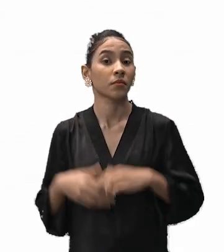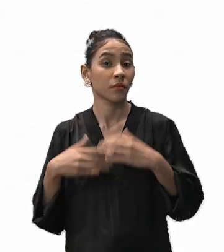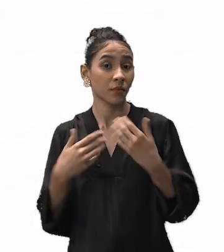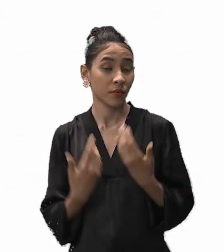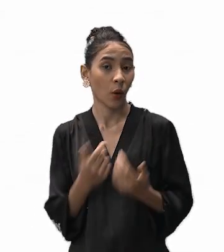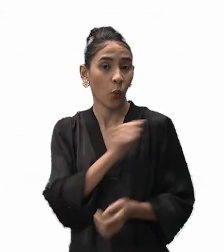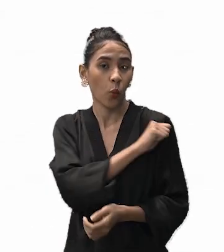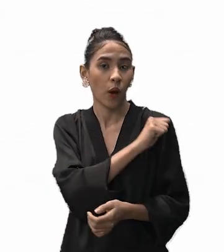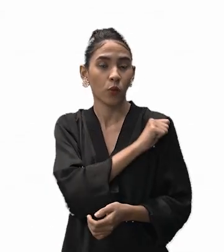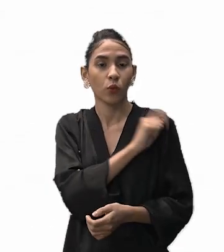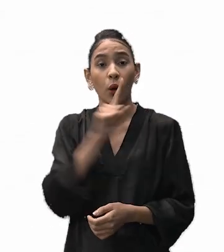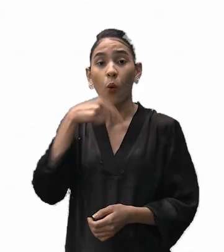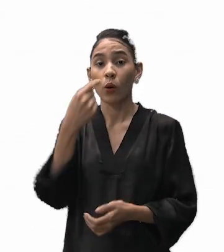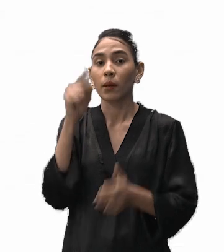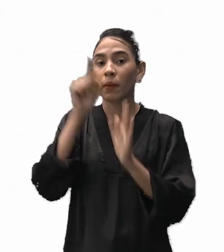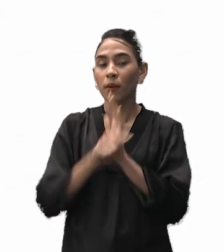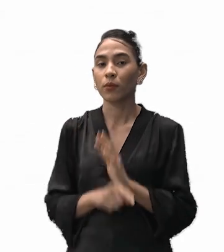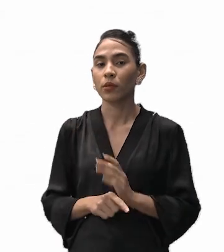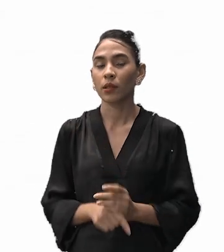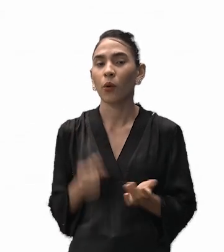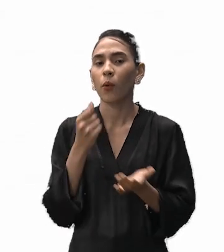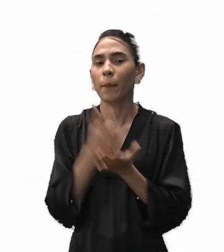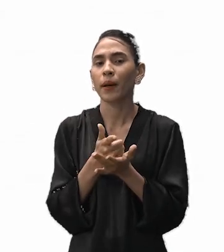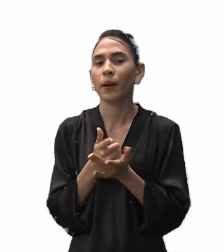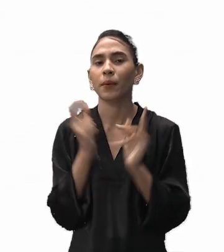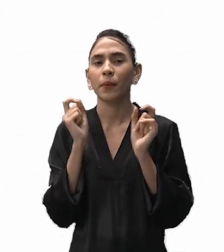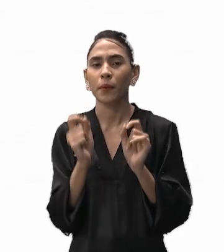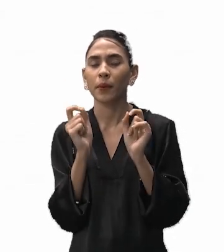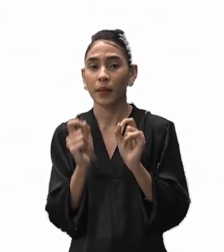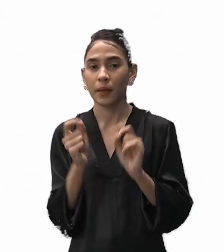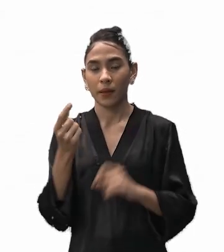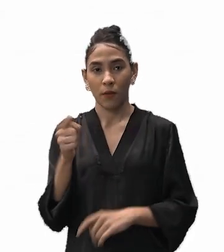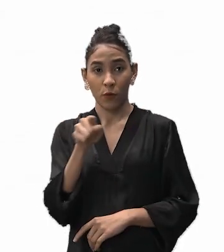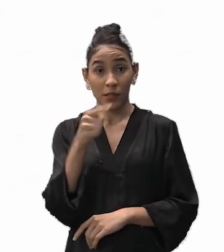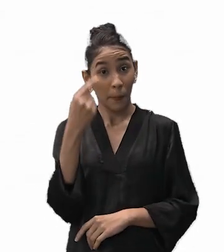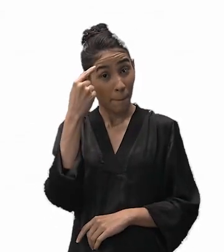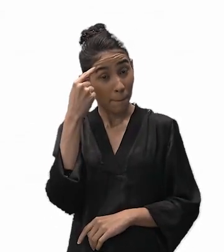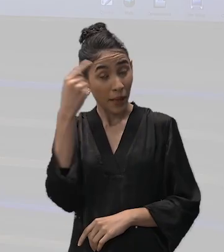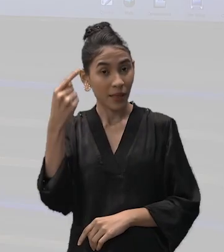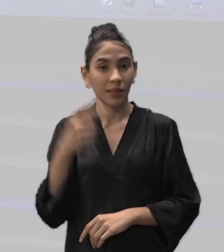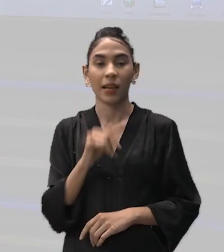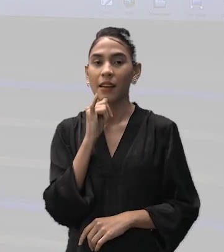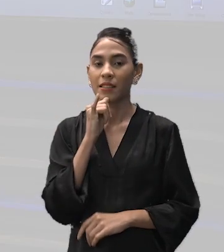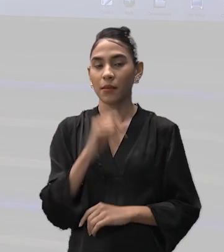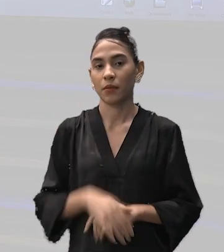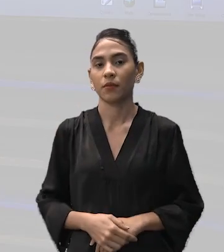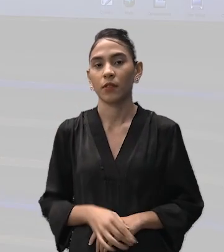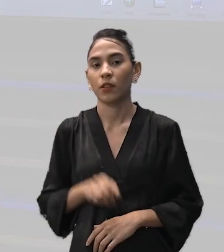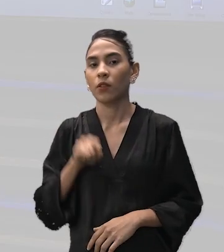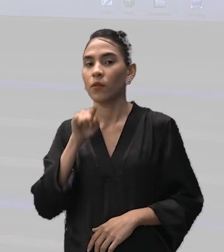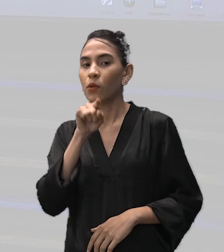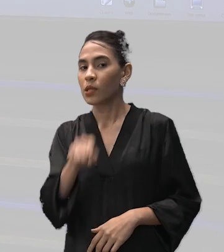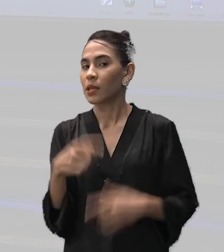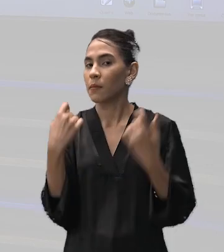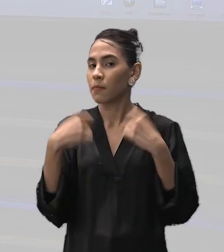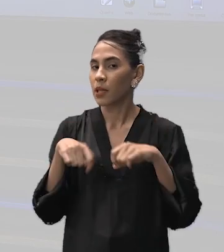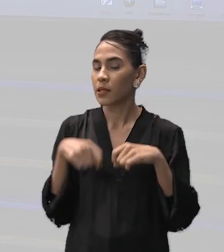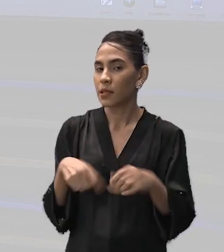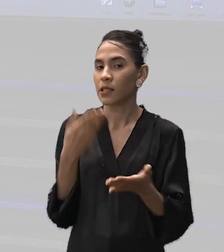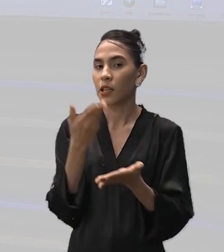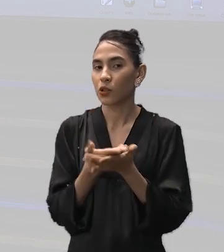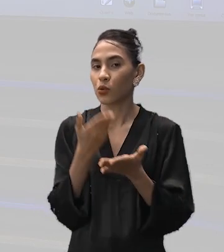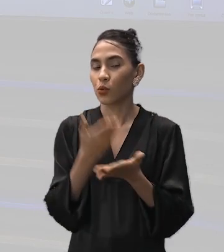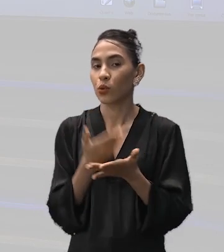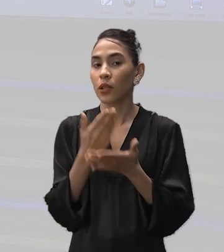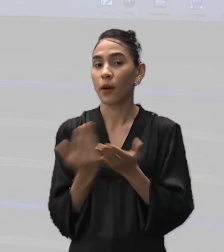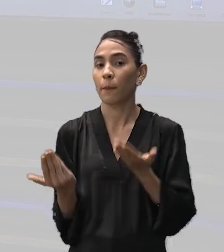Então, pessoal, a próxima pergunta é: o que comprar? Vamos pensar aqui na seguinte situação. Você precisa estudar para uma prova